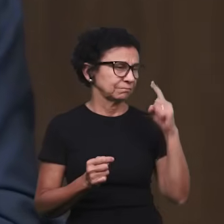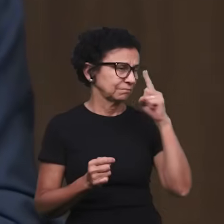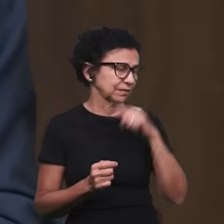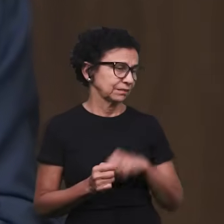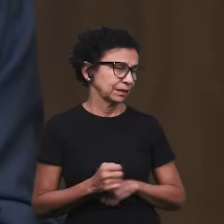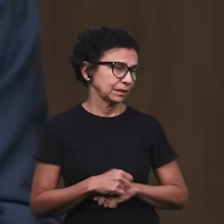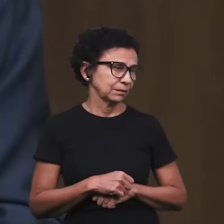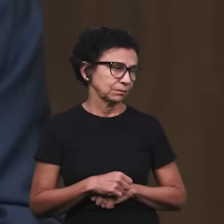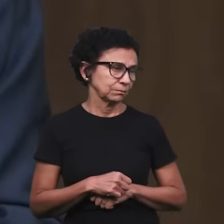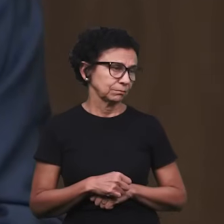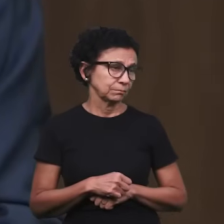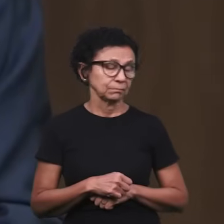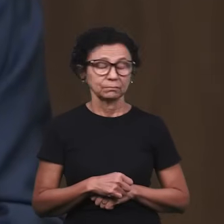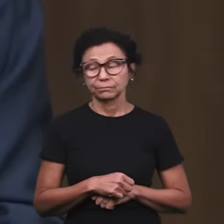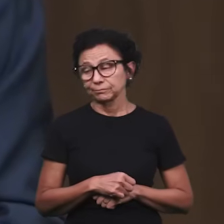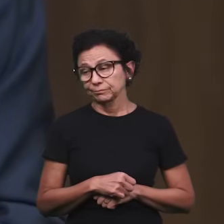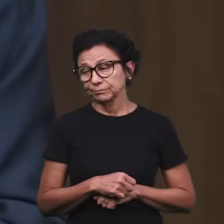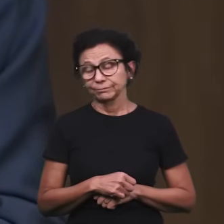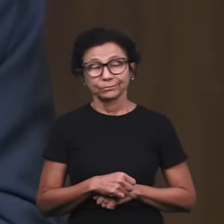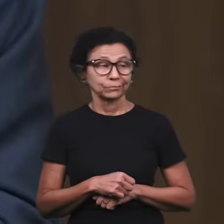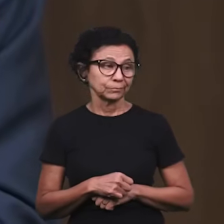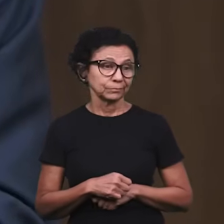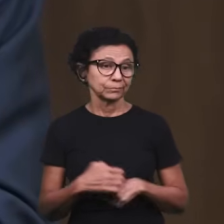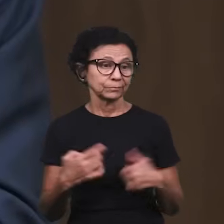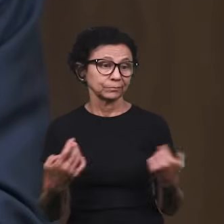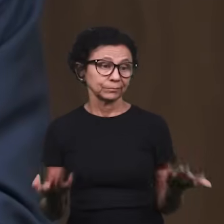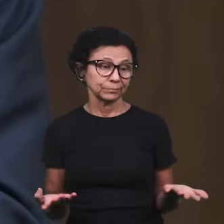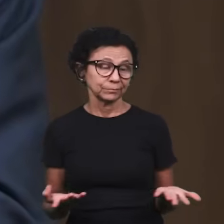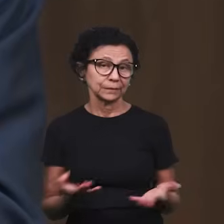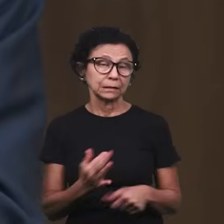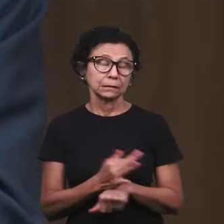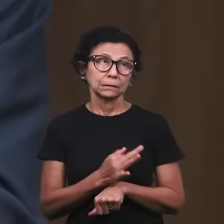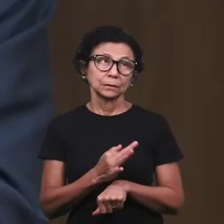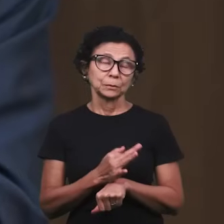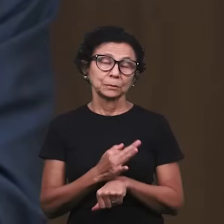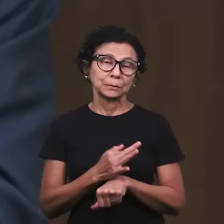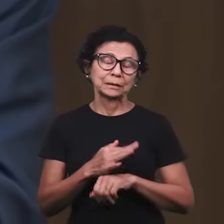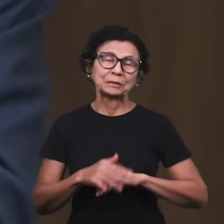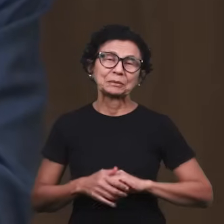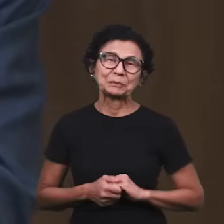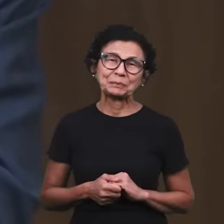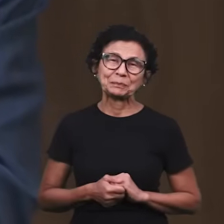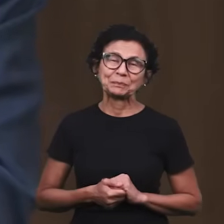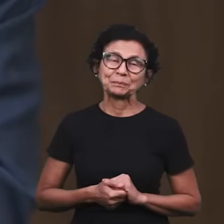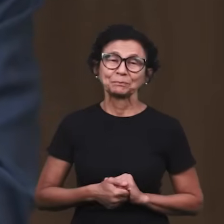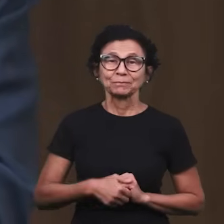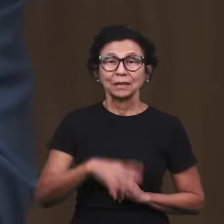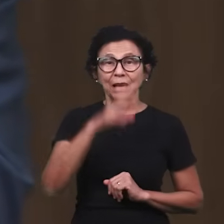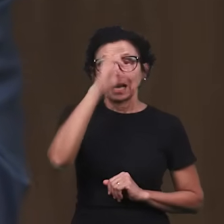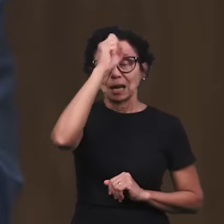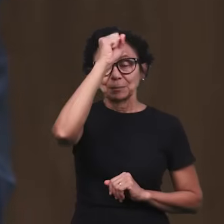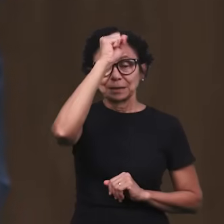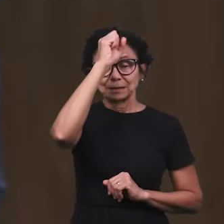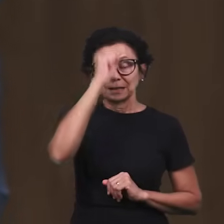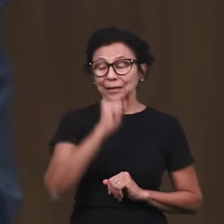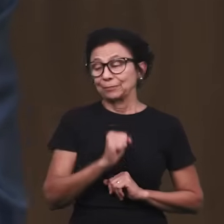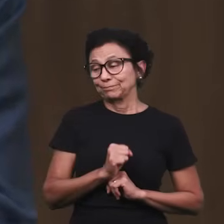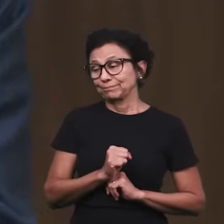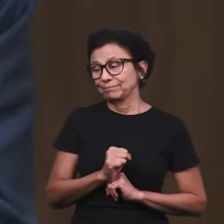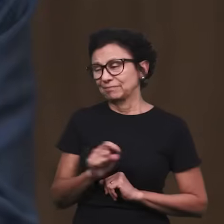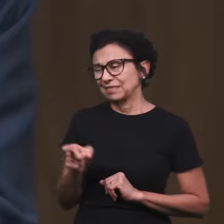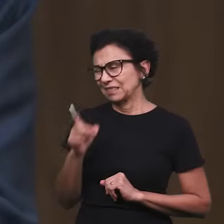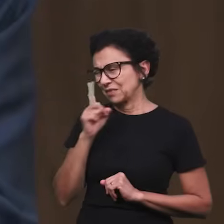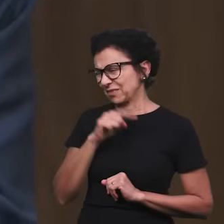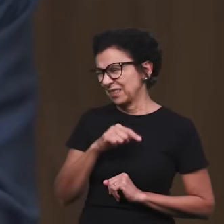Você não casou com anjos. Então, qual é o segredo do casamento? É você aprender a conviver com o defeito